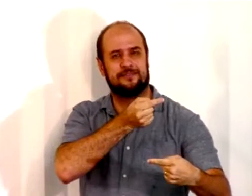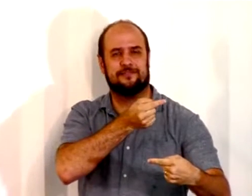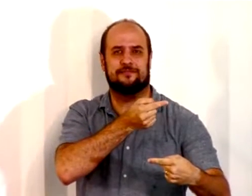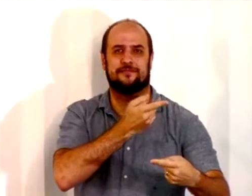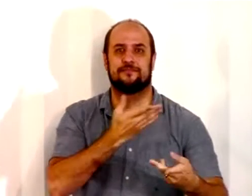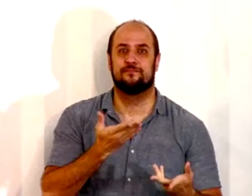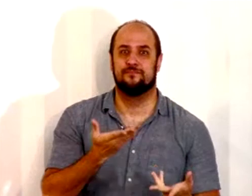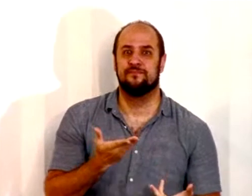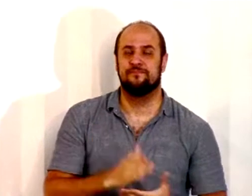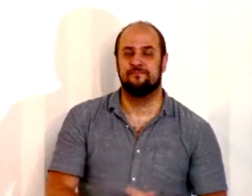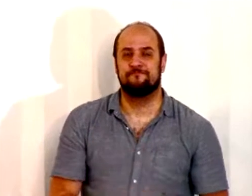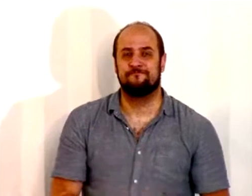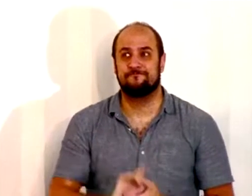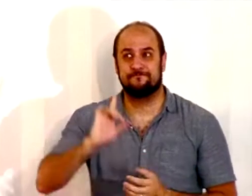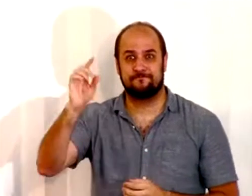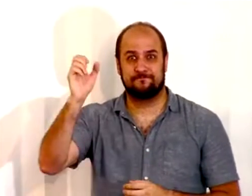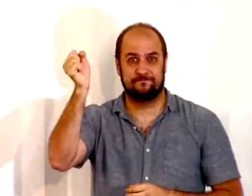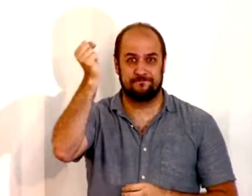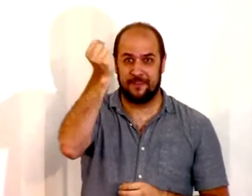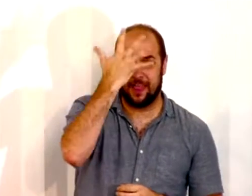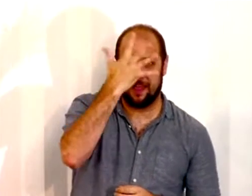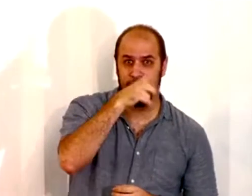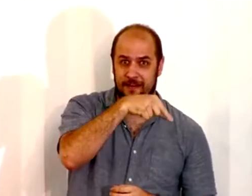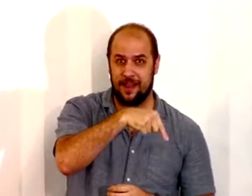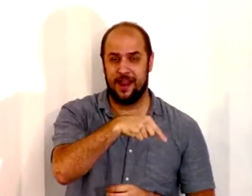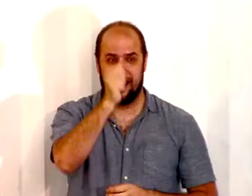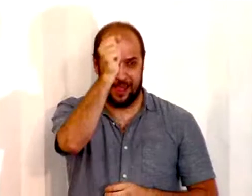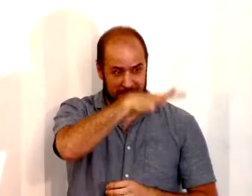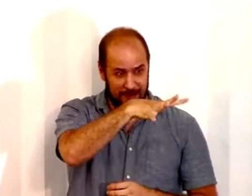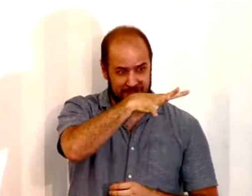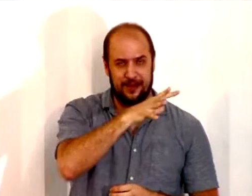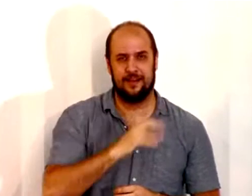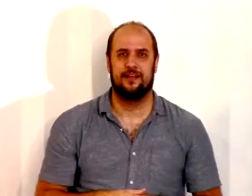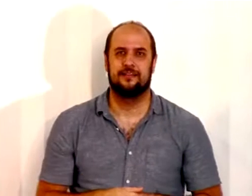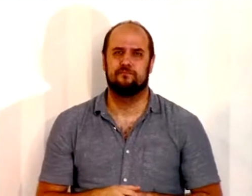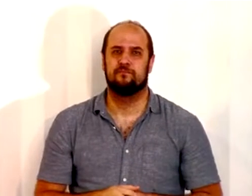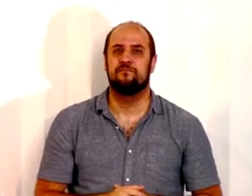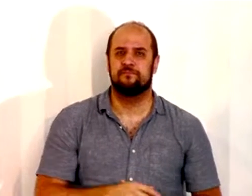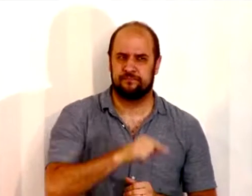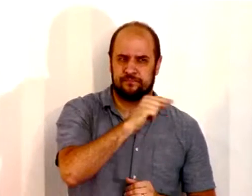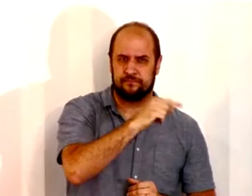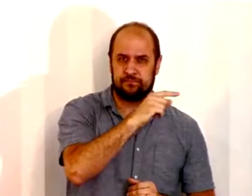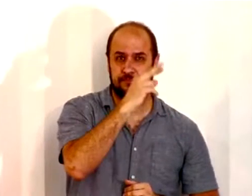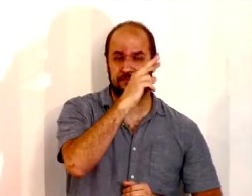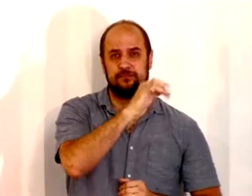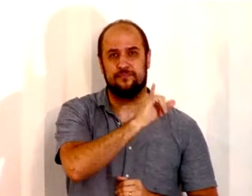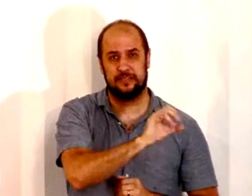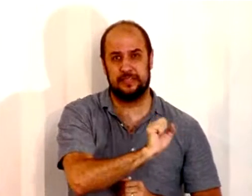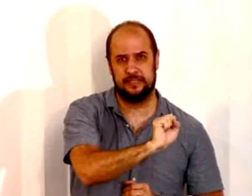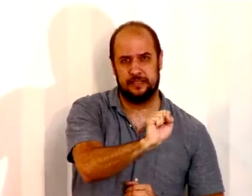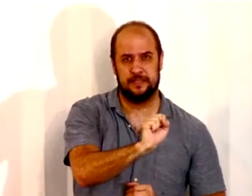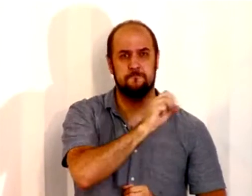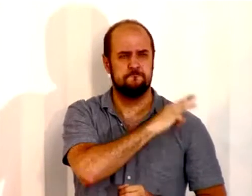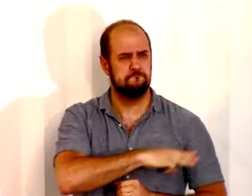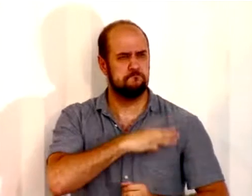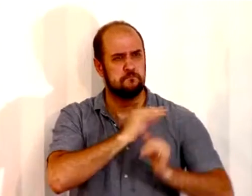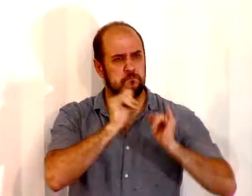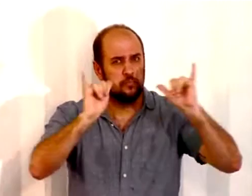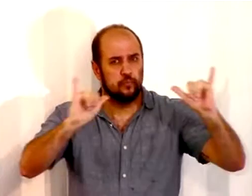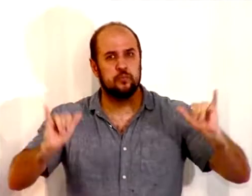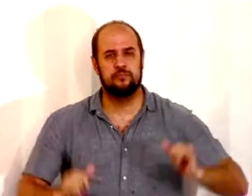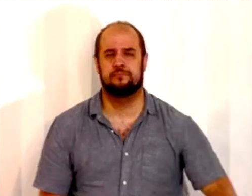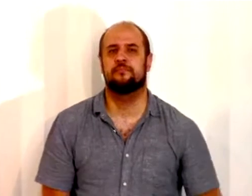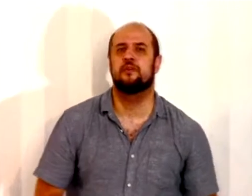O Senhor então dá a Isaías, ele até recebe o apelido entre os profetas, que ele é o profeta messiânico, porque você